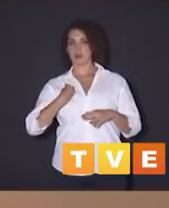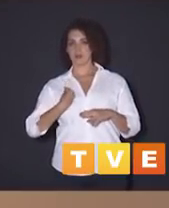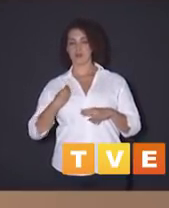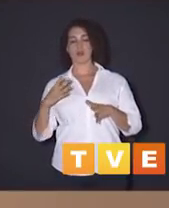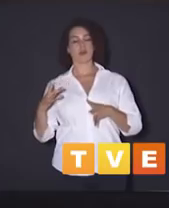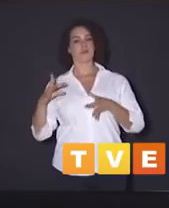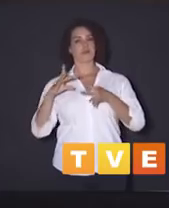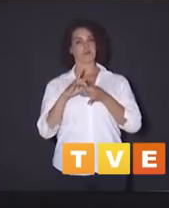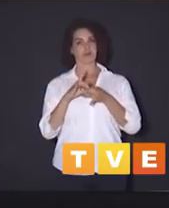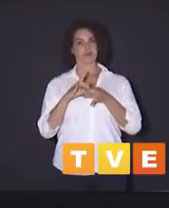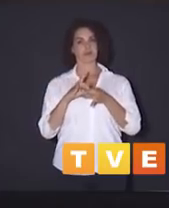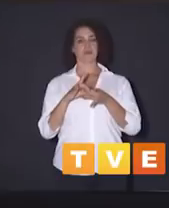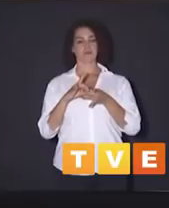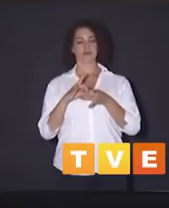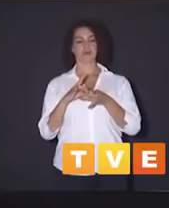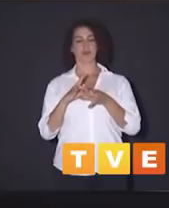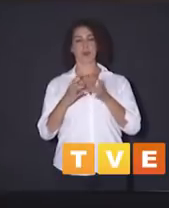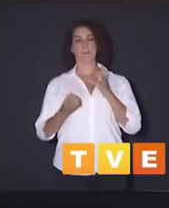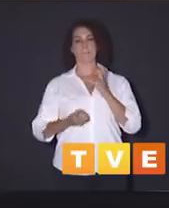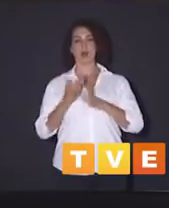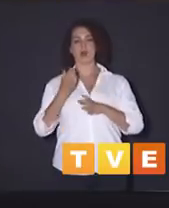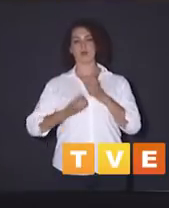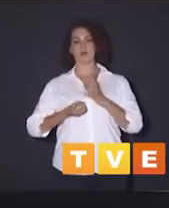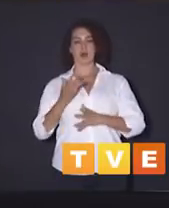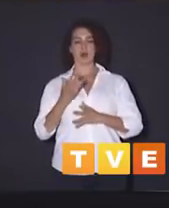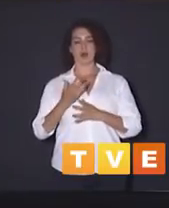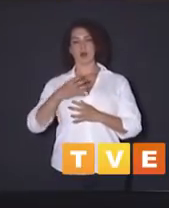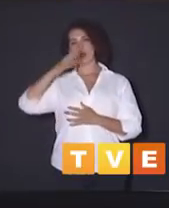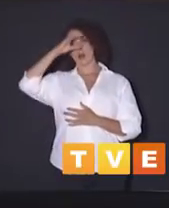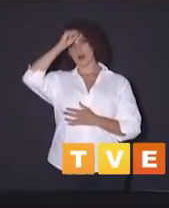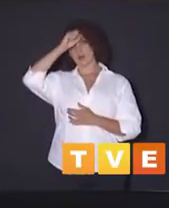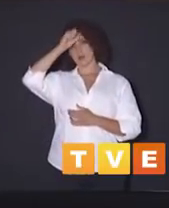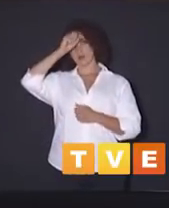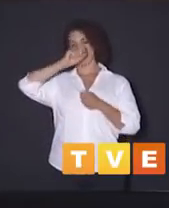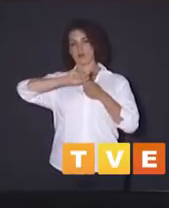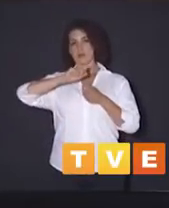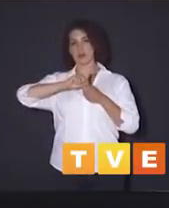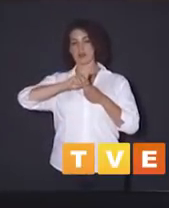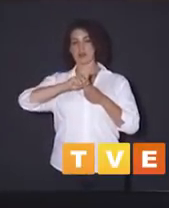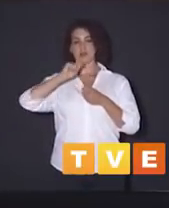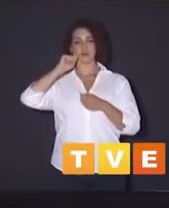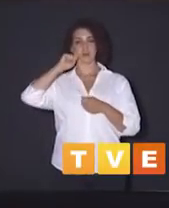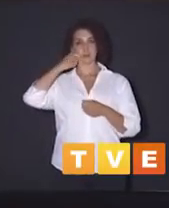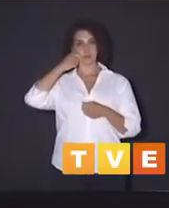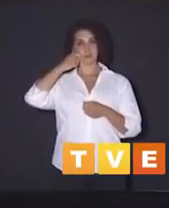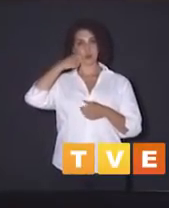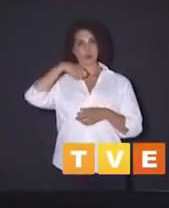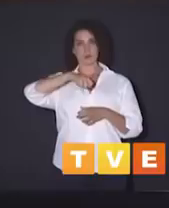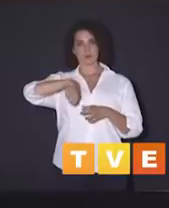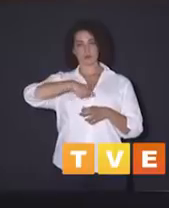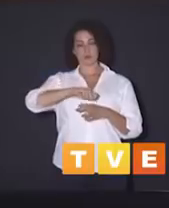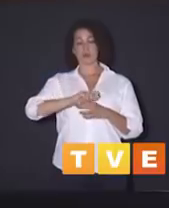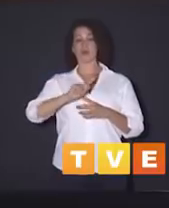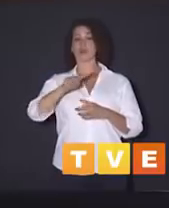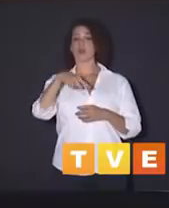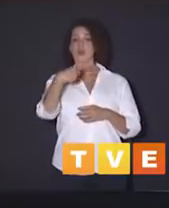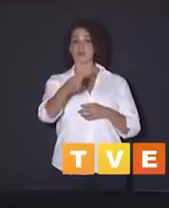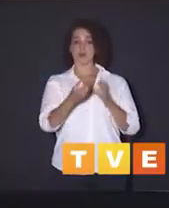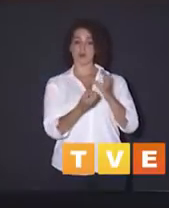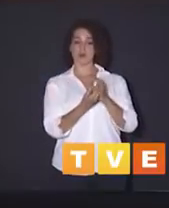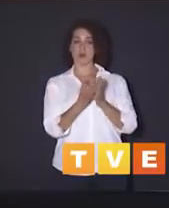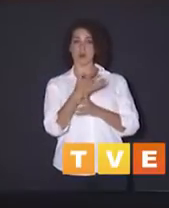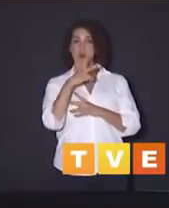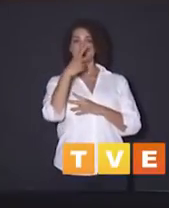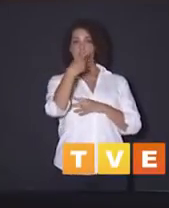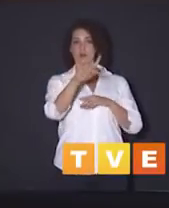produtiva com aprender a fazer pão será e symantec e depois criar a sua empresa e criar o a bike